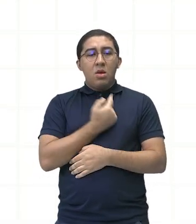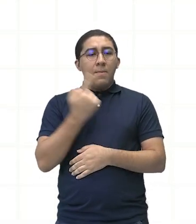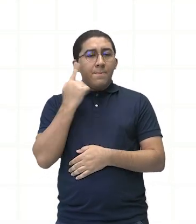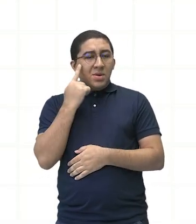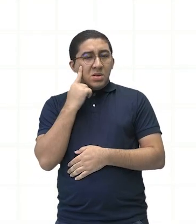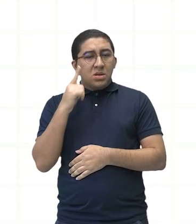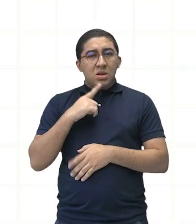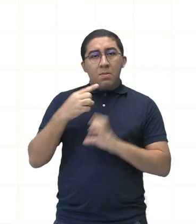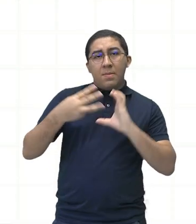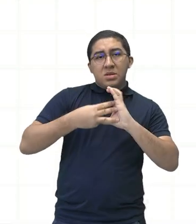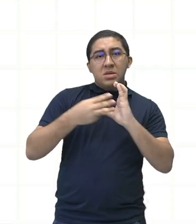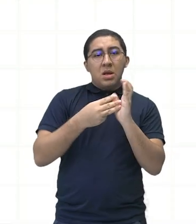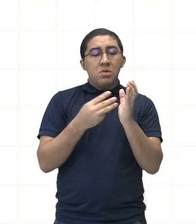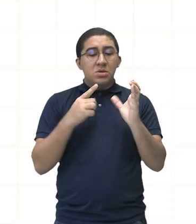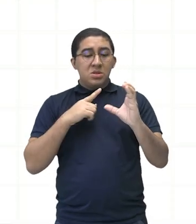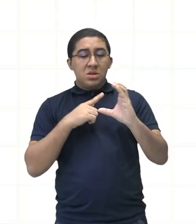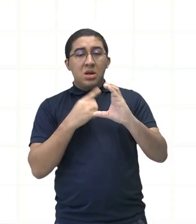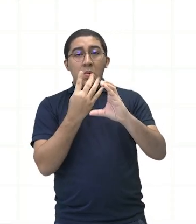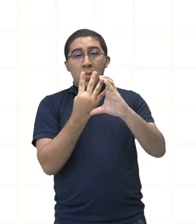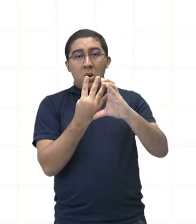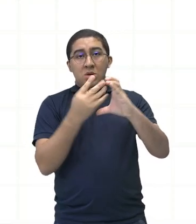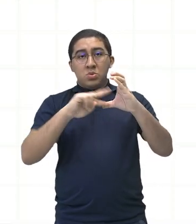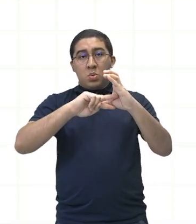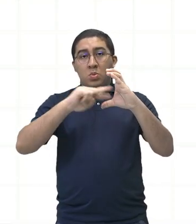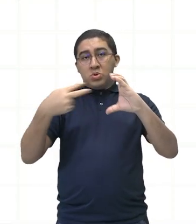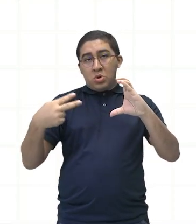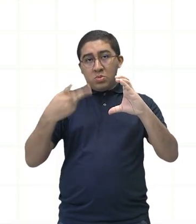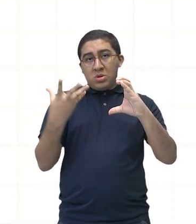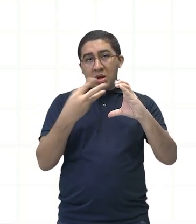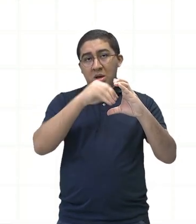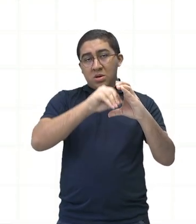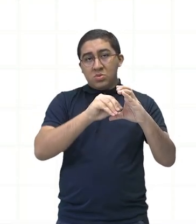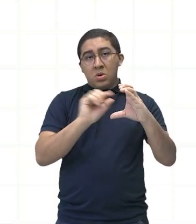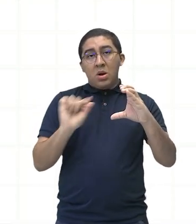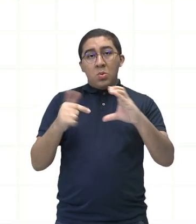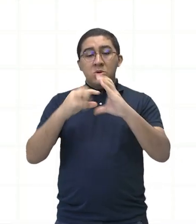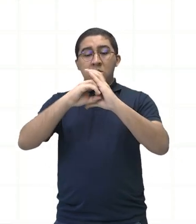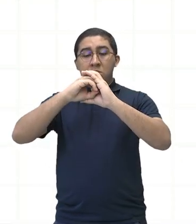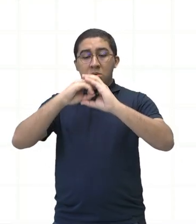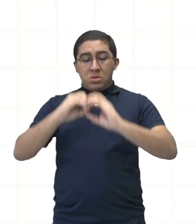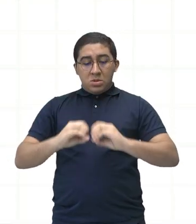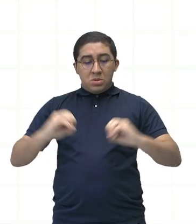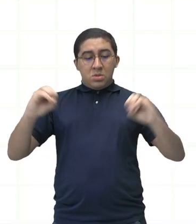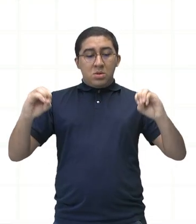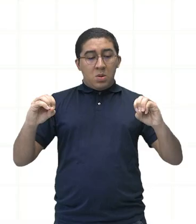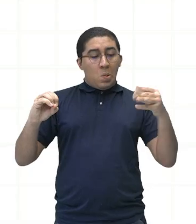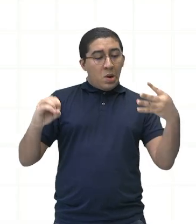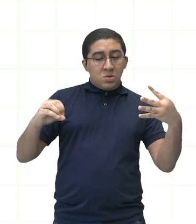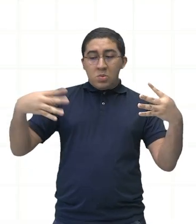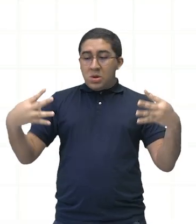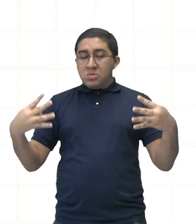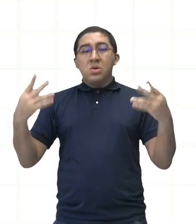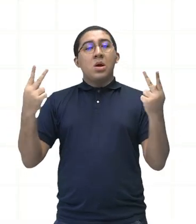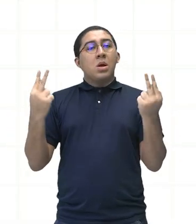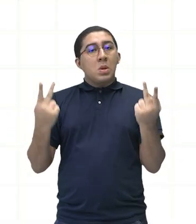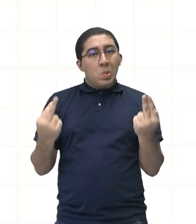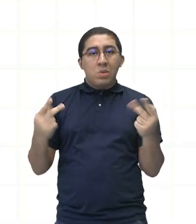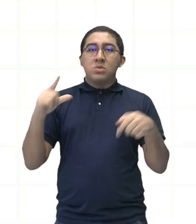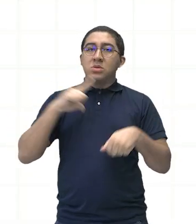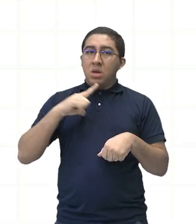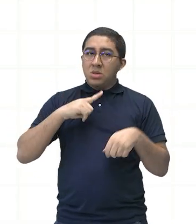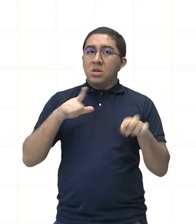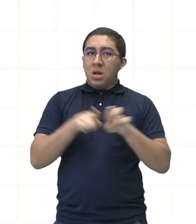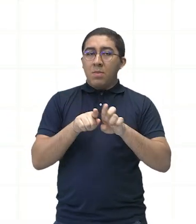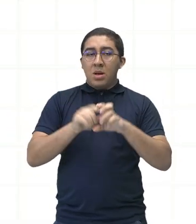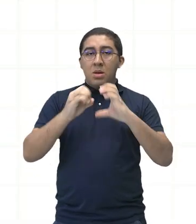célula inicial que apresente 4 cromossomos, as duas células resultantes também necessariamente vão